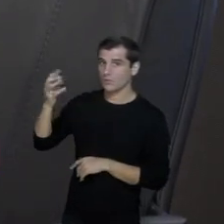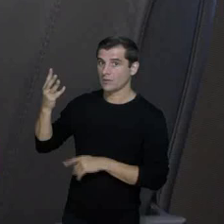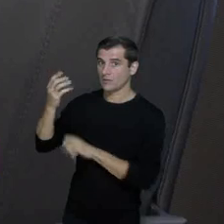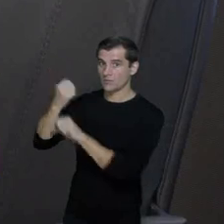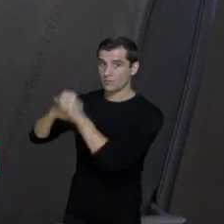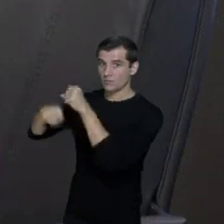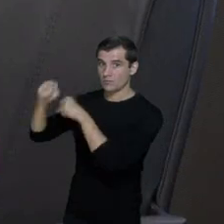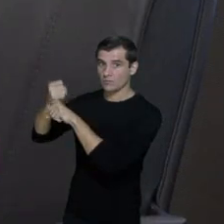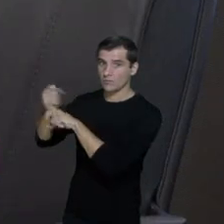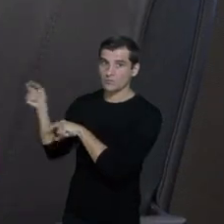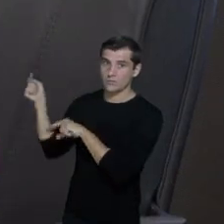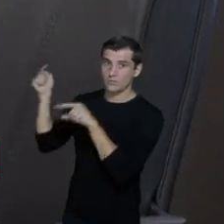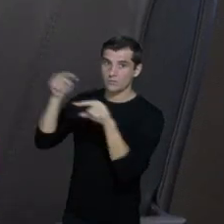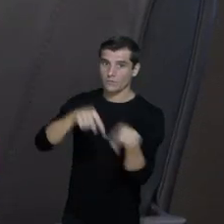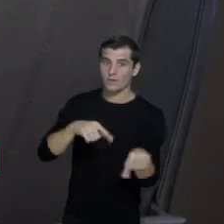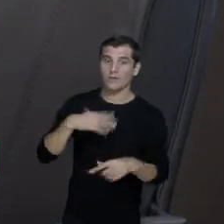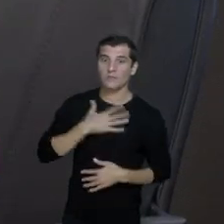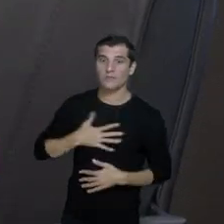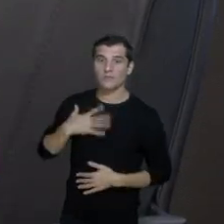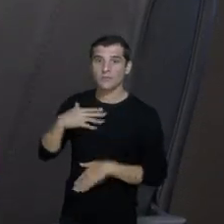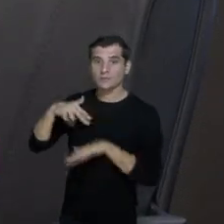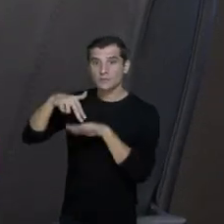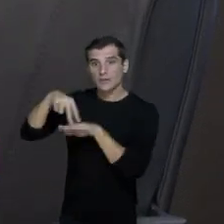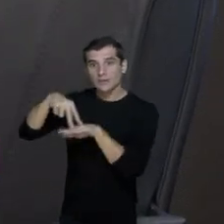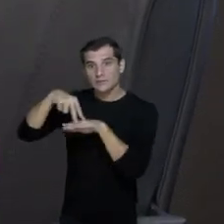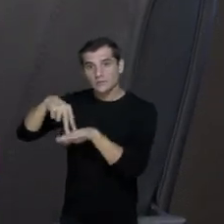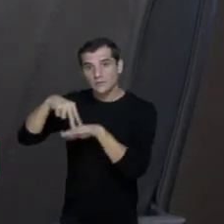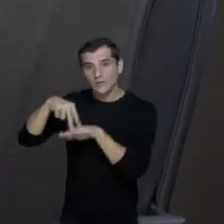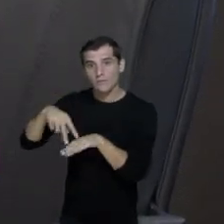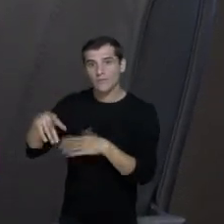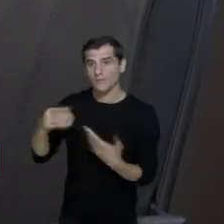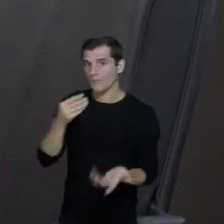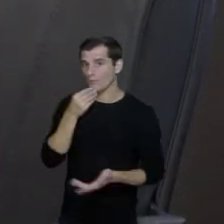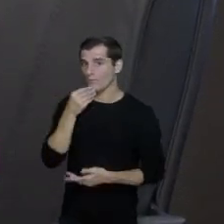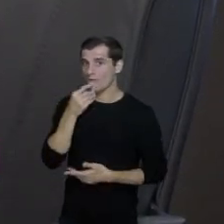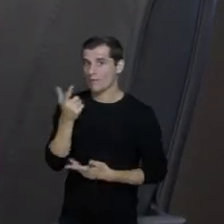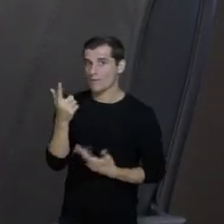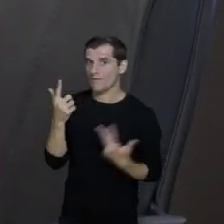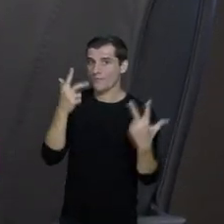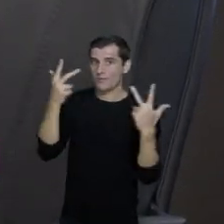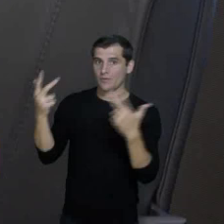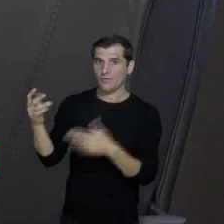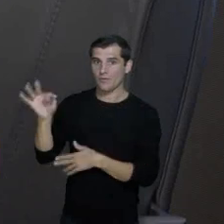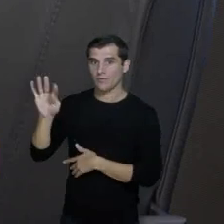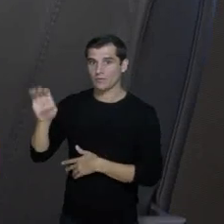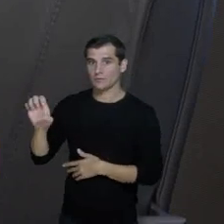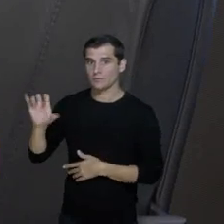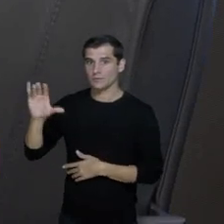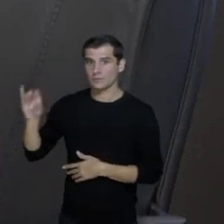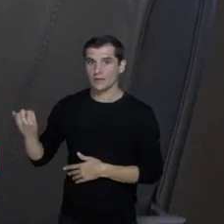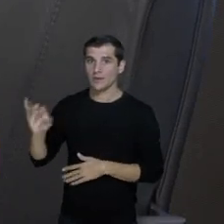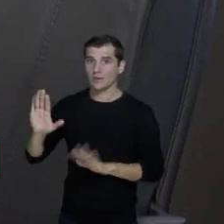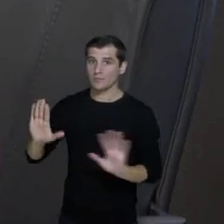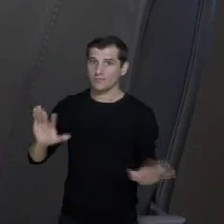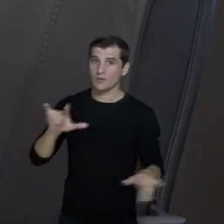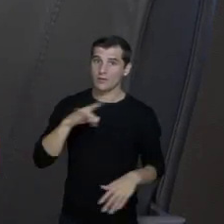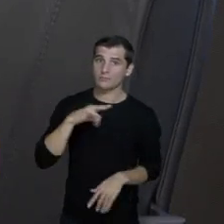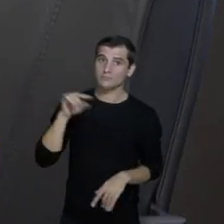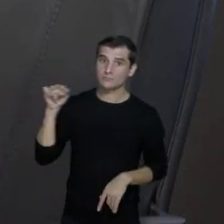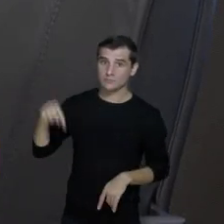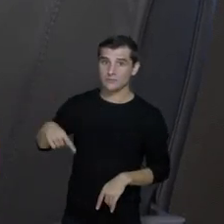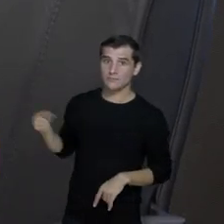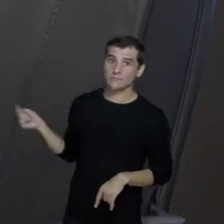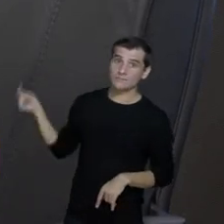porque eu gostava de surfar não cheguei nem aos pés do nosso Tec padaratz mas foi algo que me trouxe para